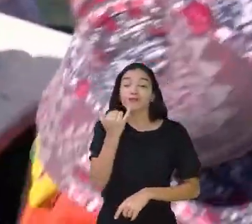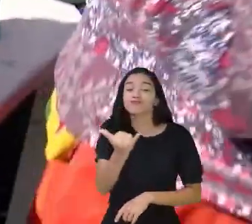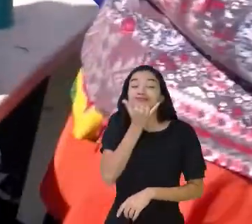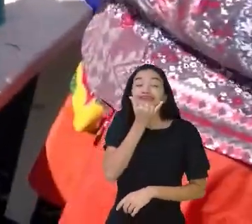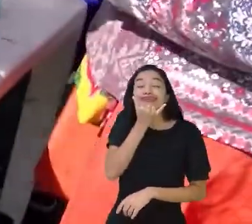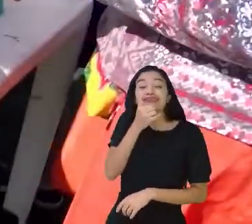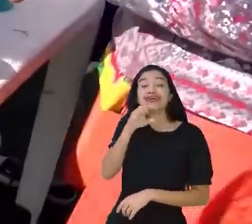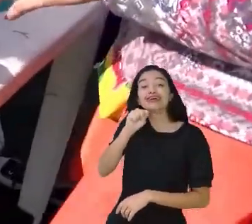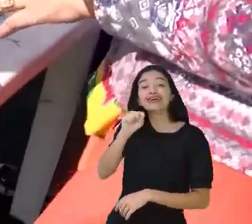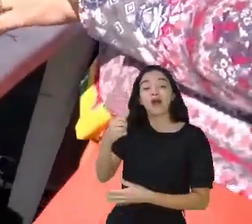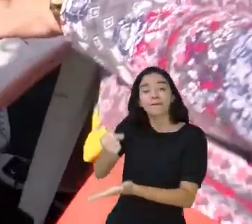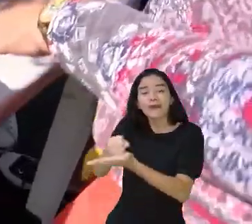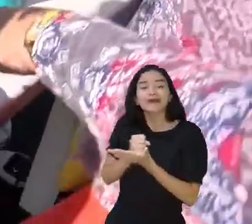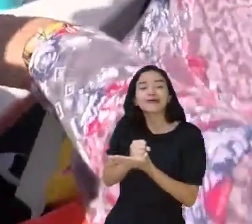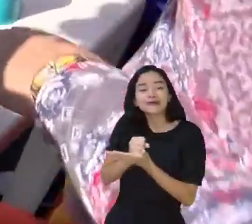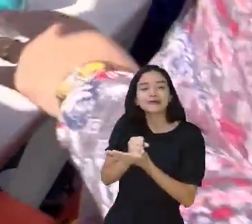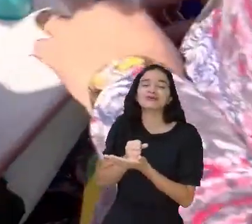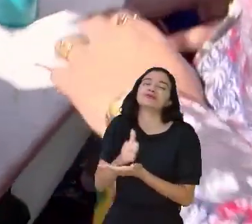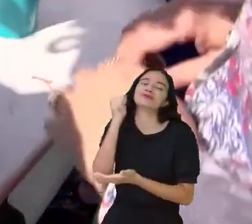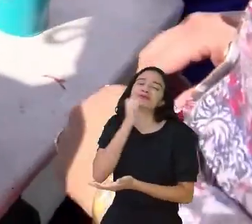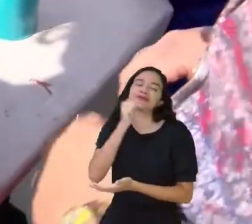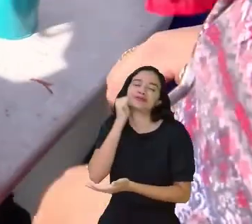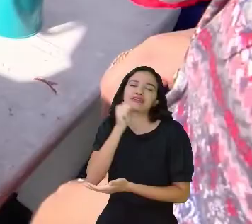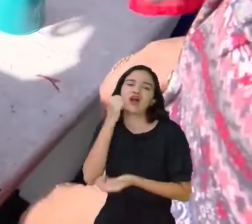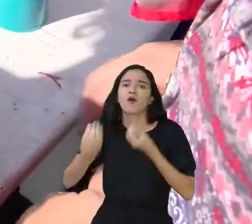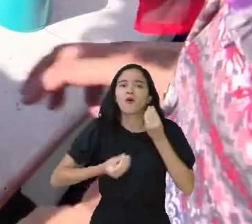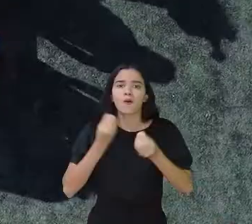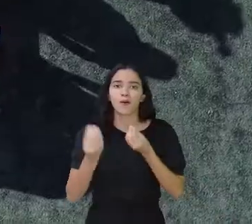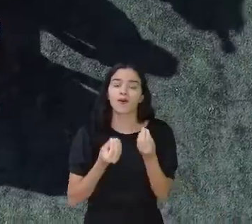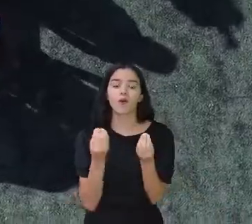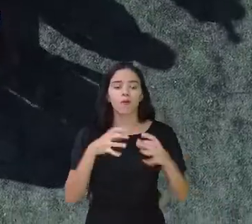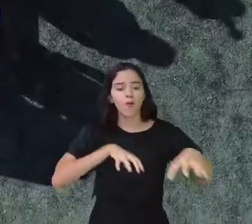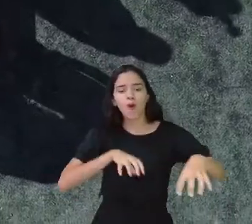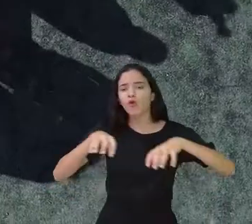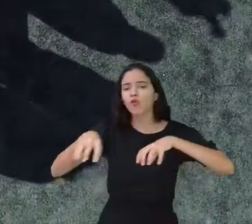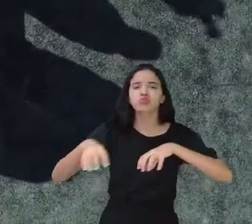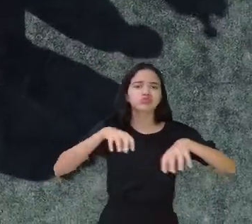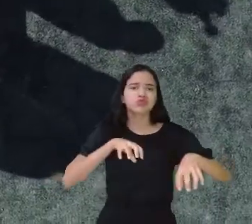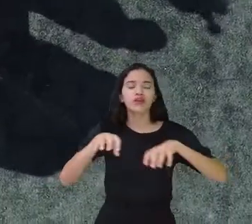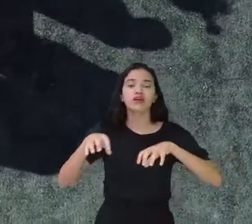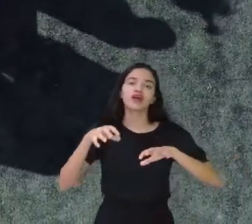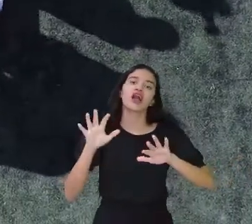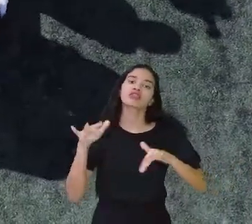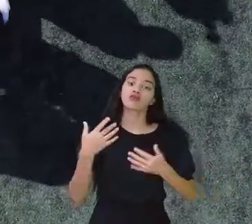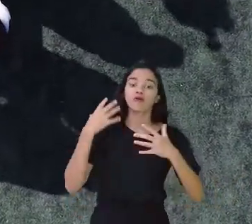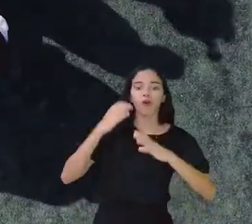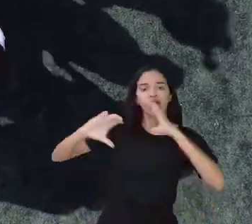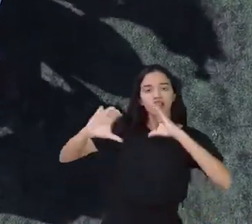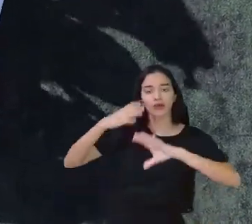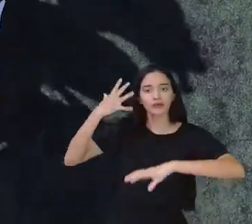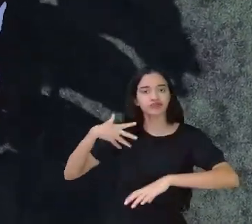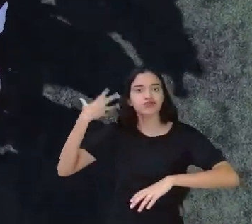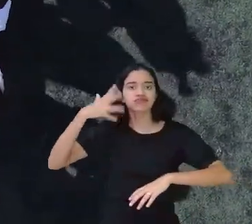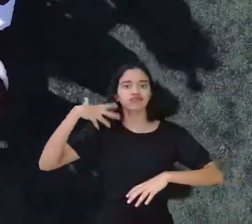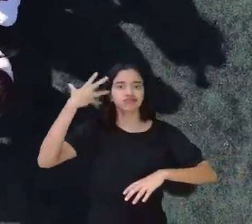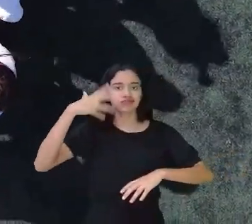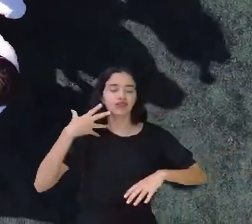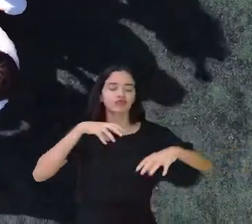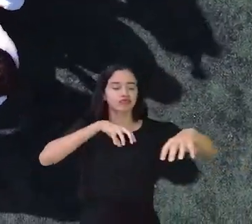Marieta Serafina. Me ajuda, Serafina. Explica aí, Serafina. Escravo de Jó. A gente vai cantando uma música. Escravos de